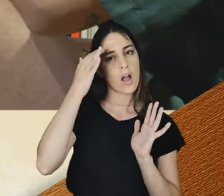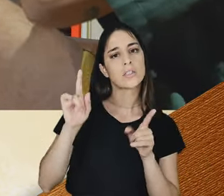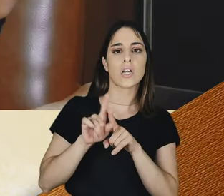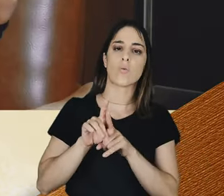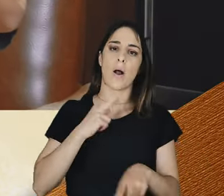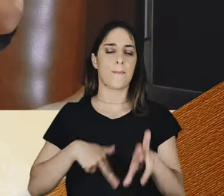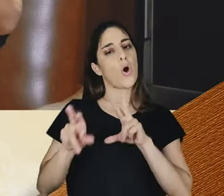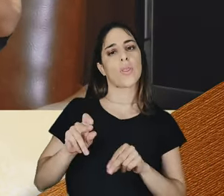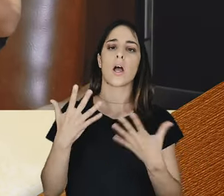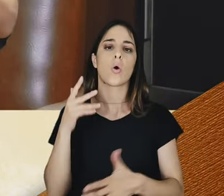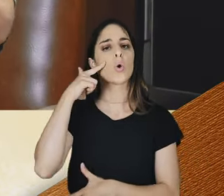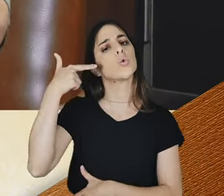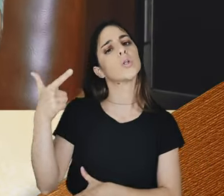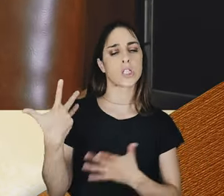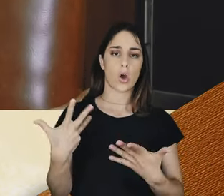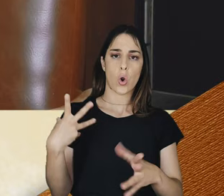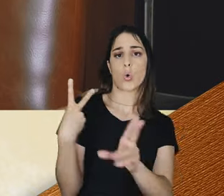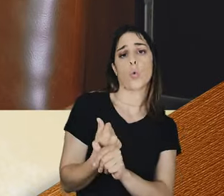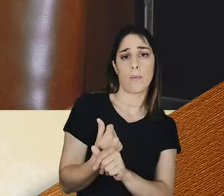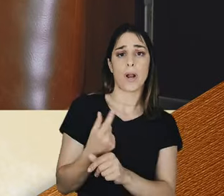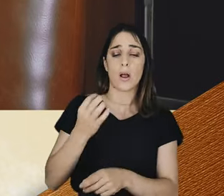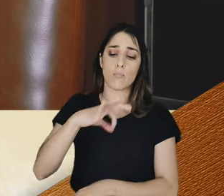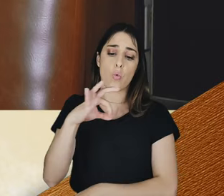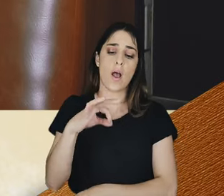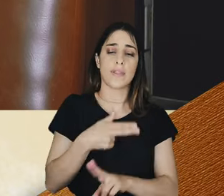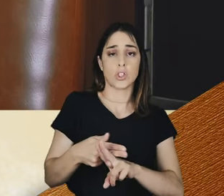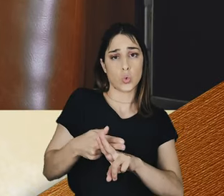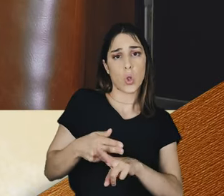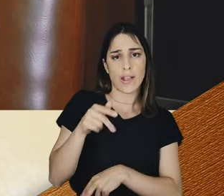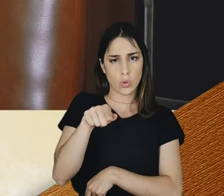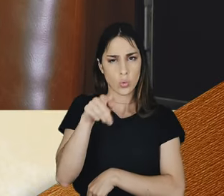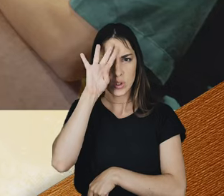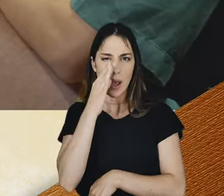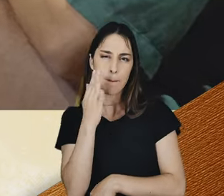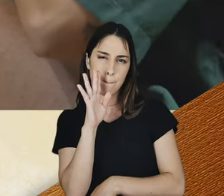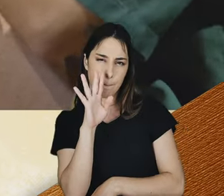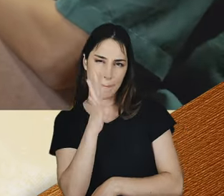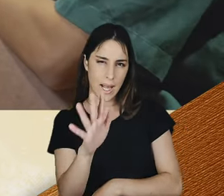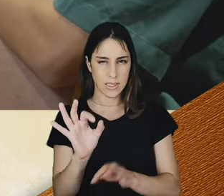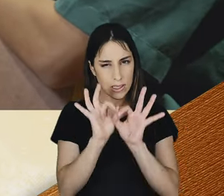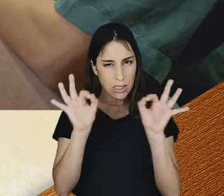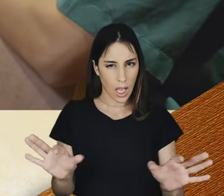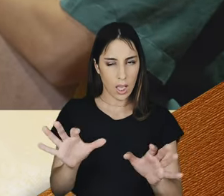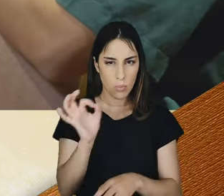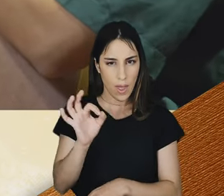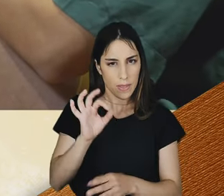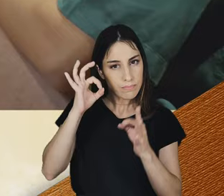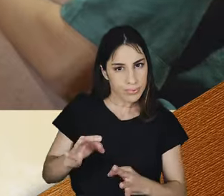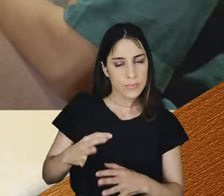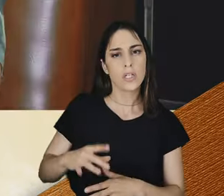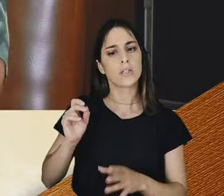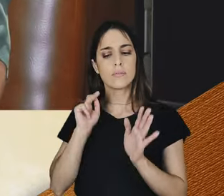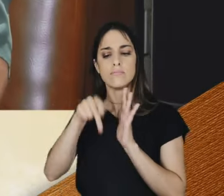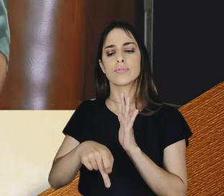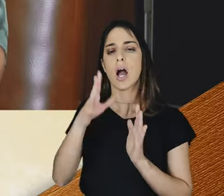moda estranha dos turistas, mais dos turistas, que compram moedas de chocolate, aquelas que parecem mesmo moedas a sério, ah, e atiram para a água. Elas depois